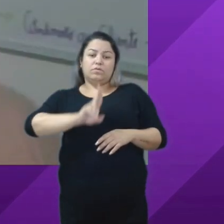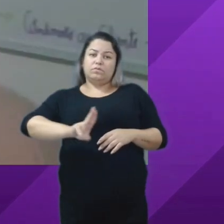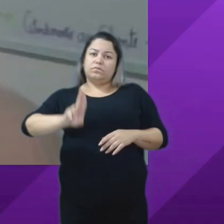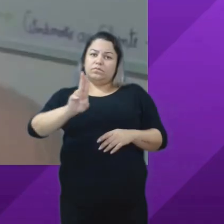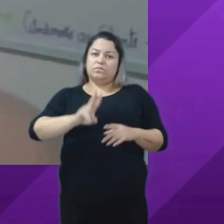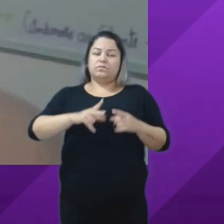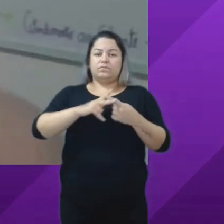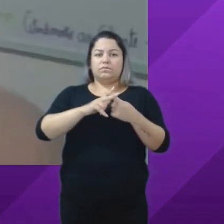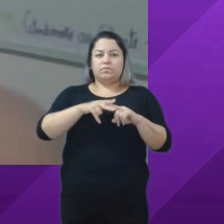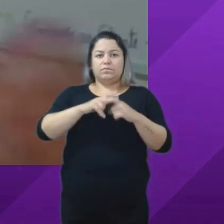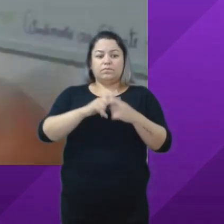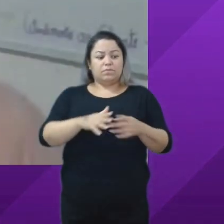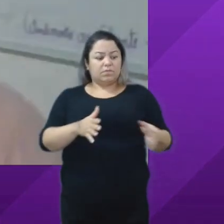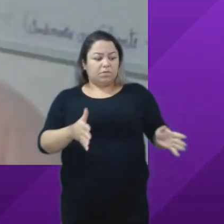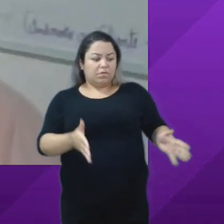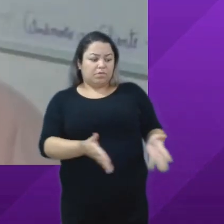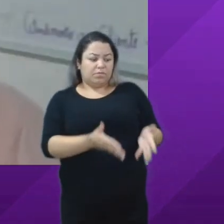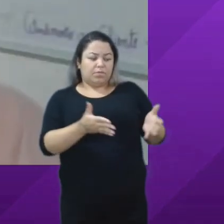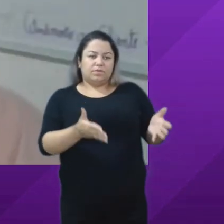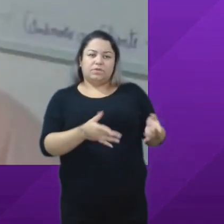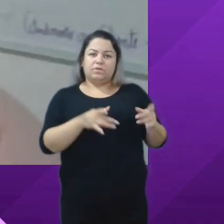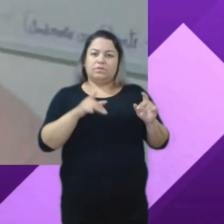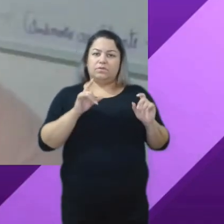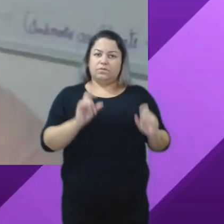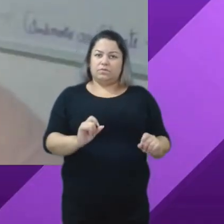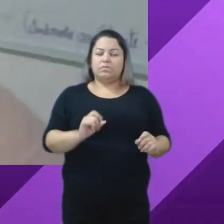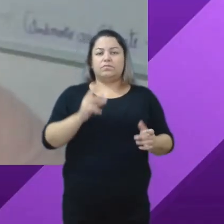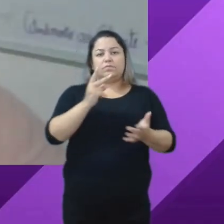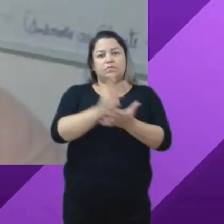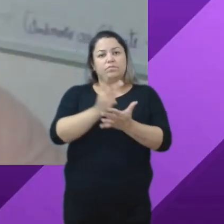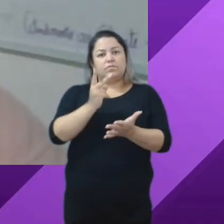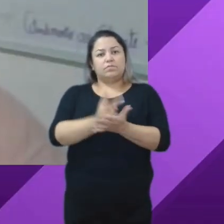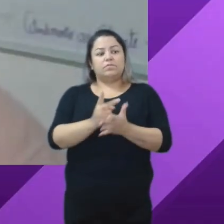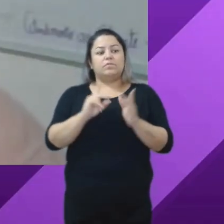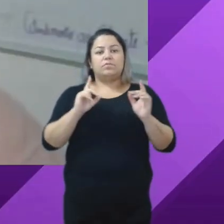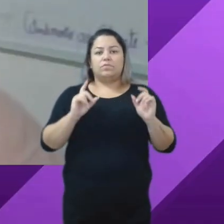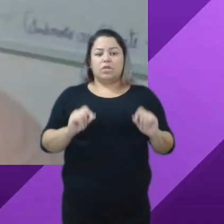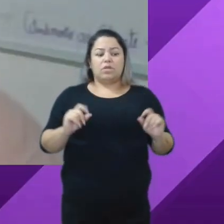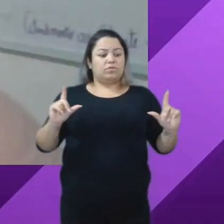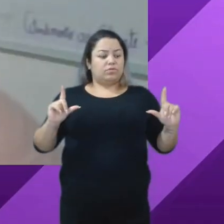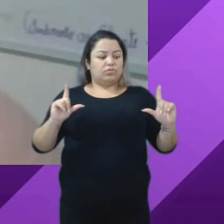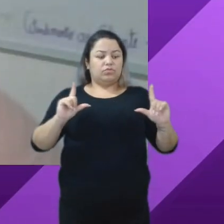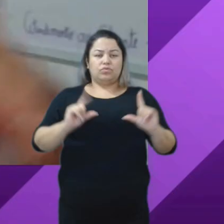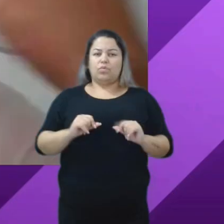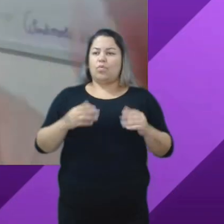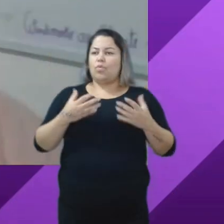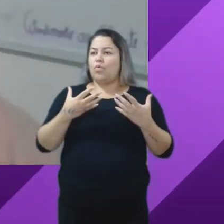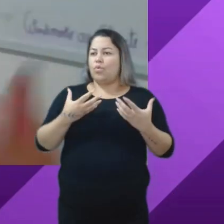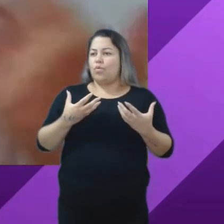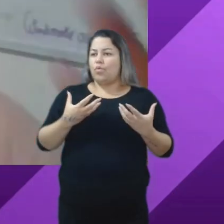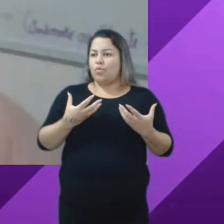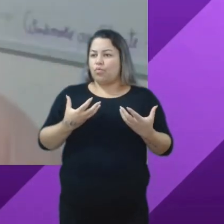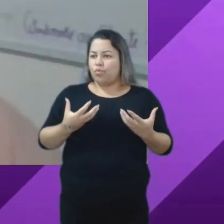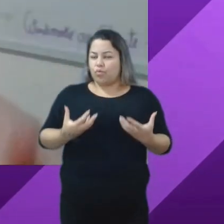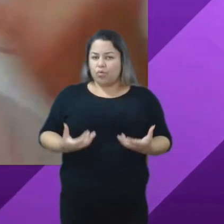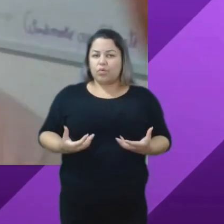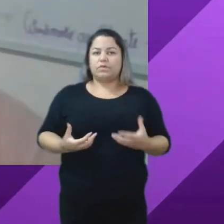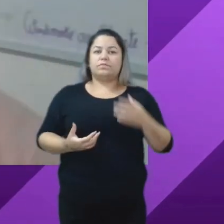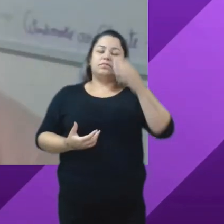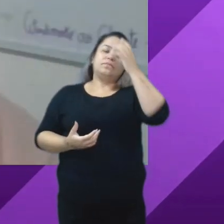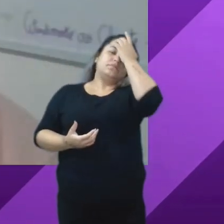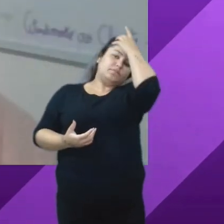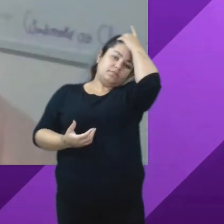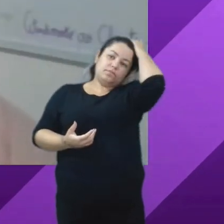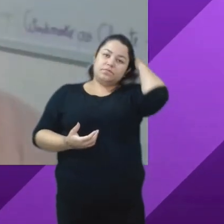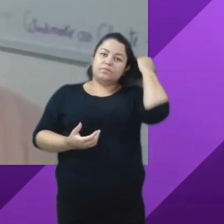e potencializar, né, ao mesmo tempo que você diminui o seu peso, a sua carga de fazer comunicação